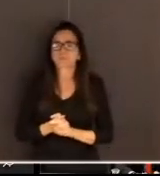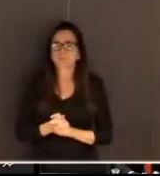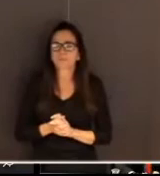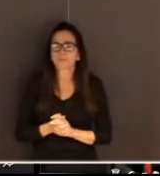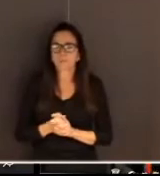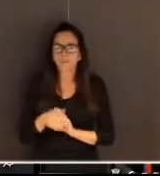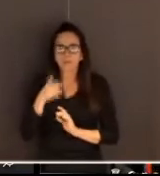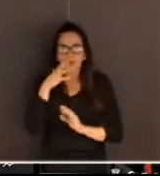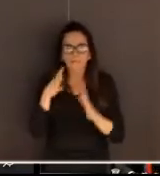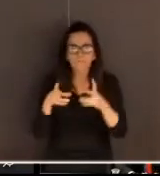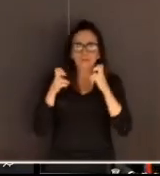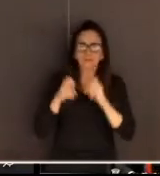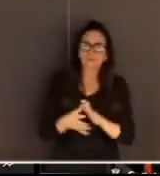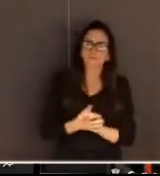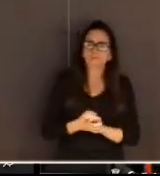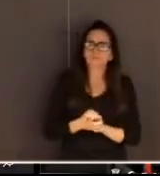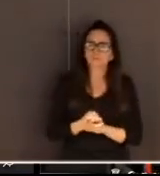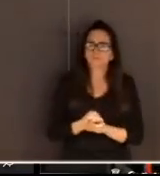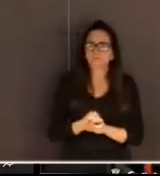Vejamos,